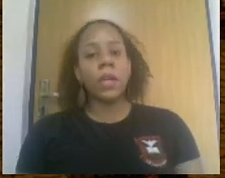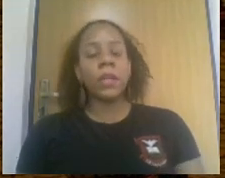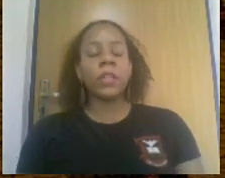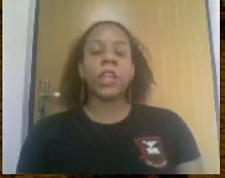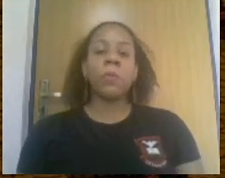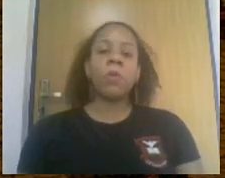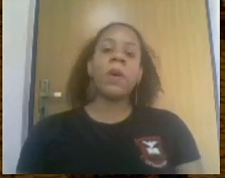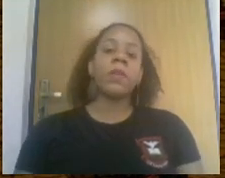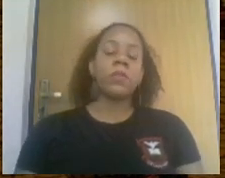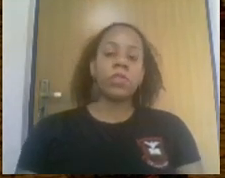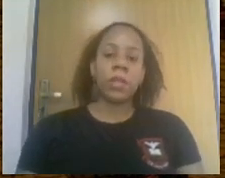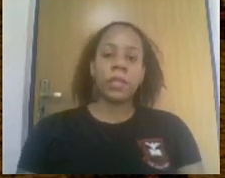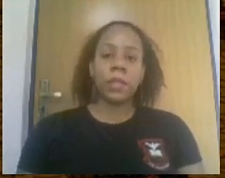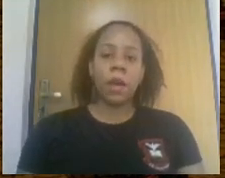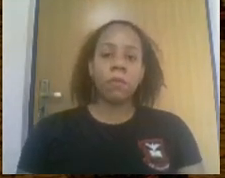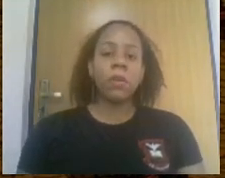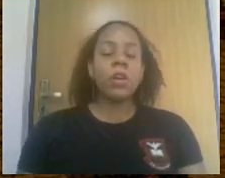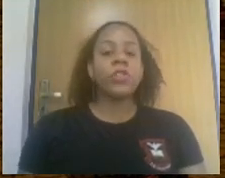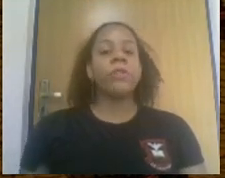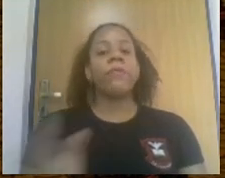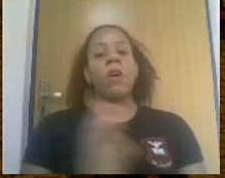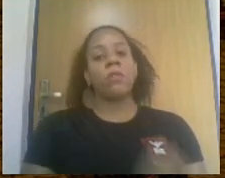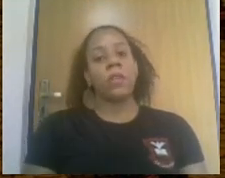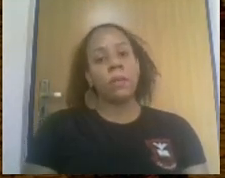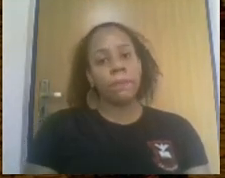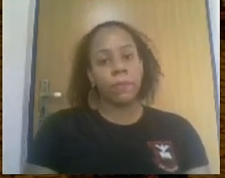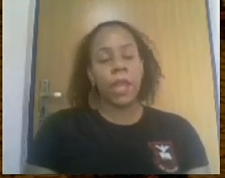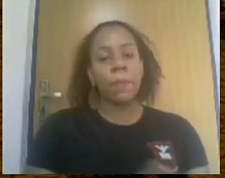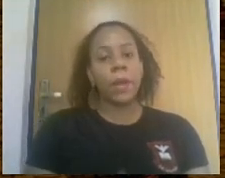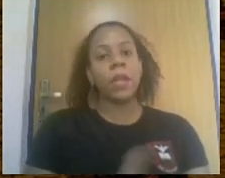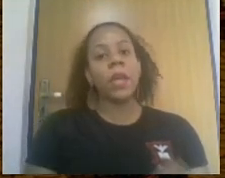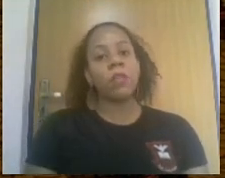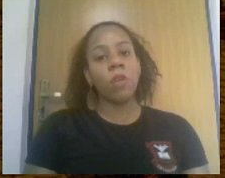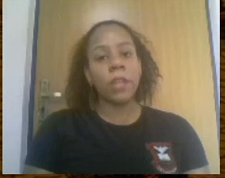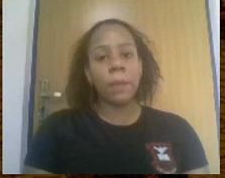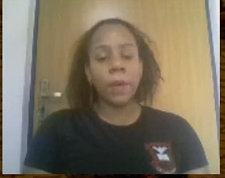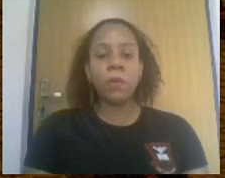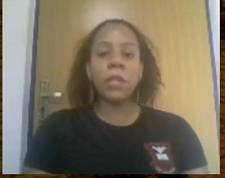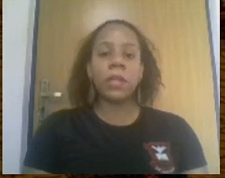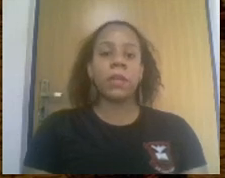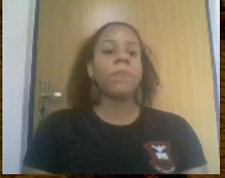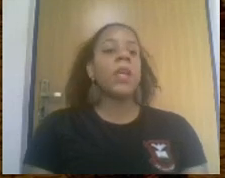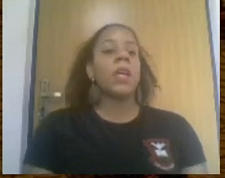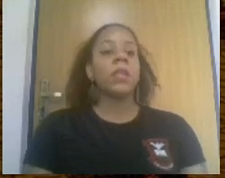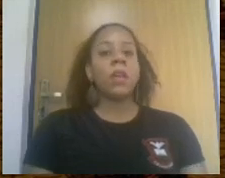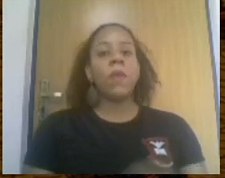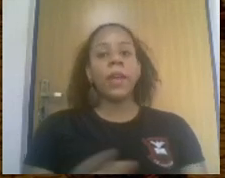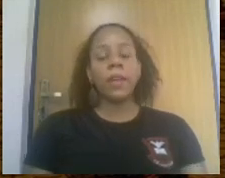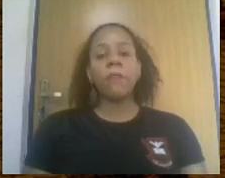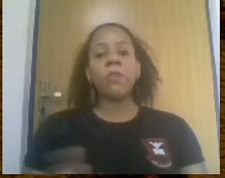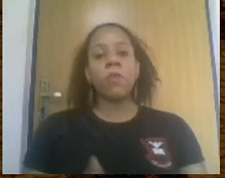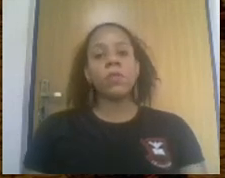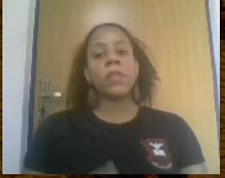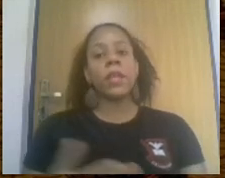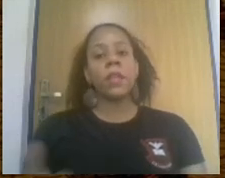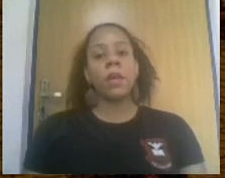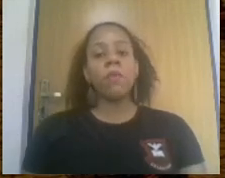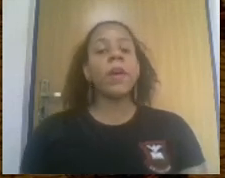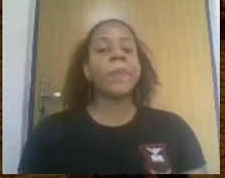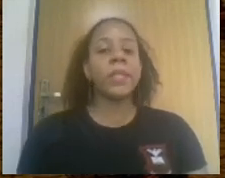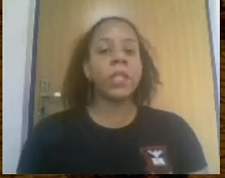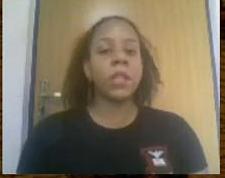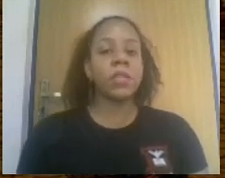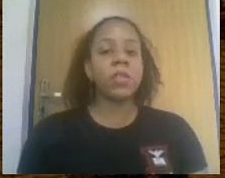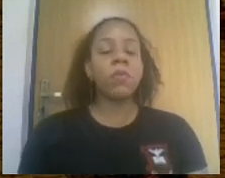da Holanda chamou Maurício de Nassau de volta, para ele retornar para a Holanda. Então, aqui ficou sem ter